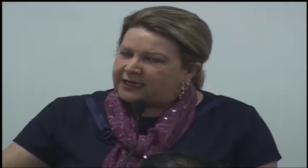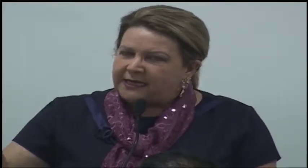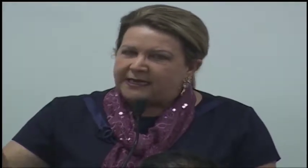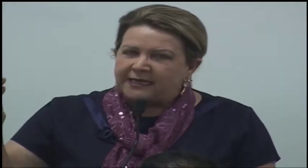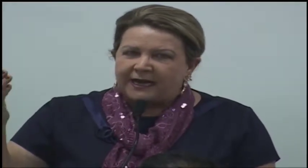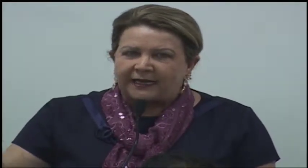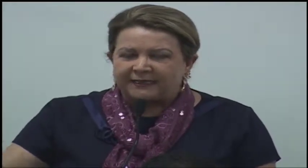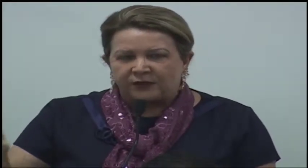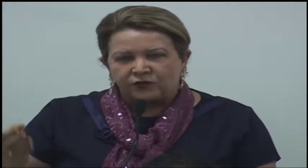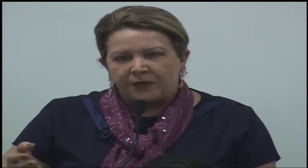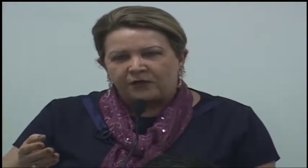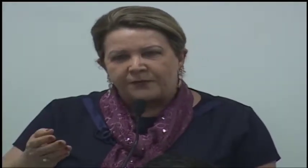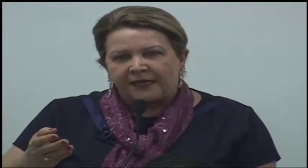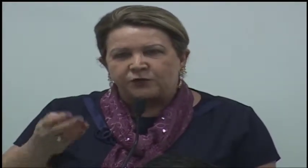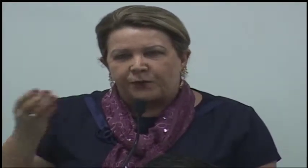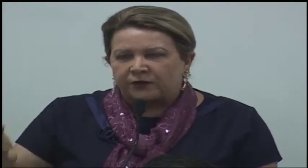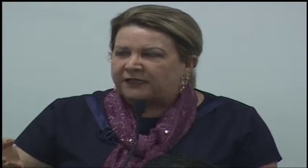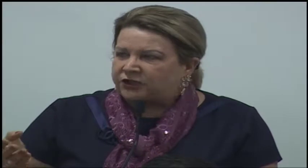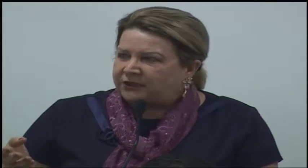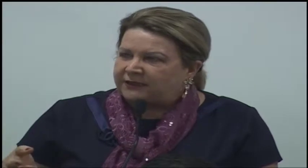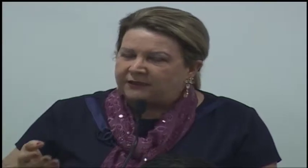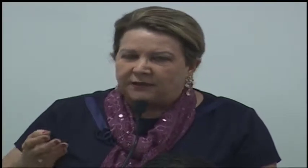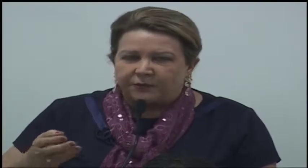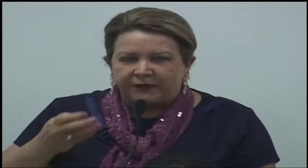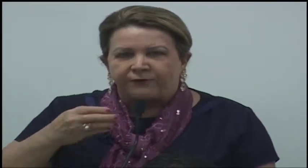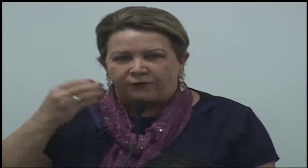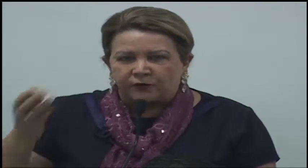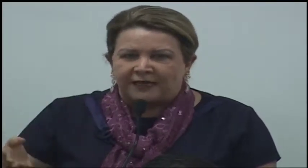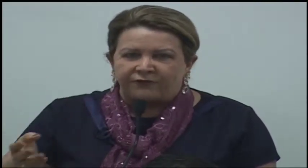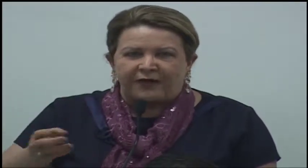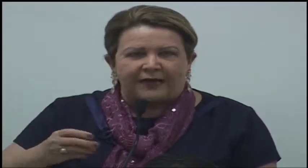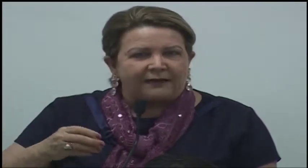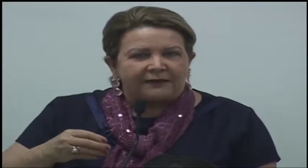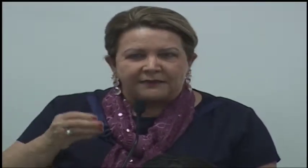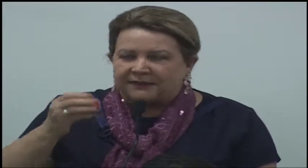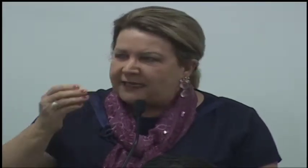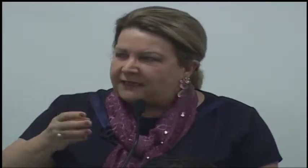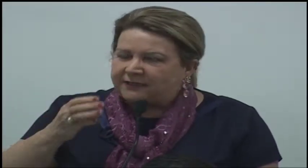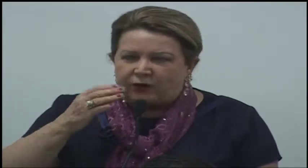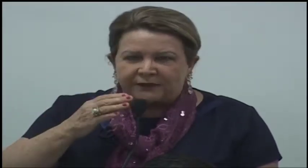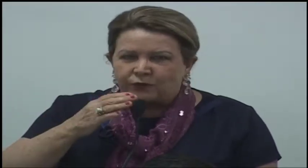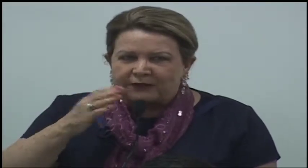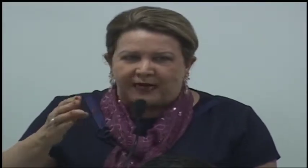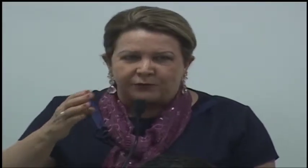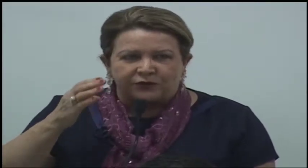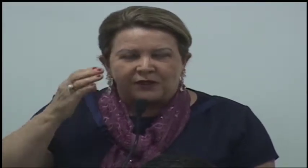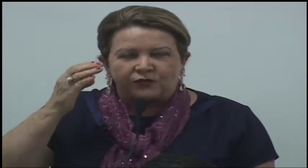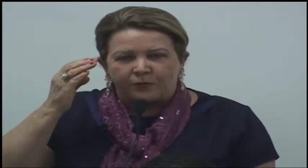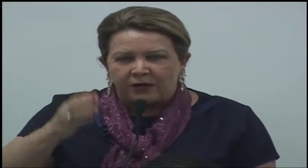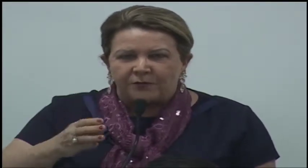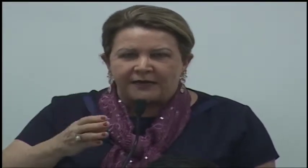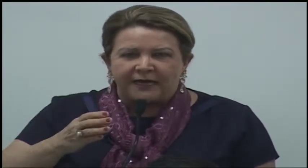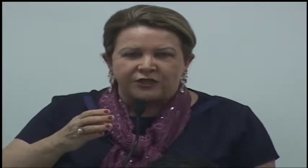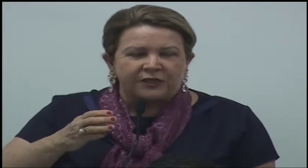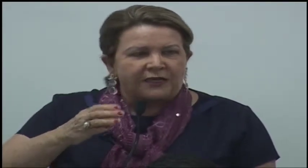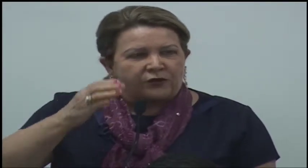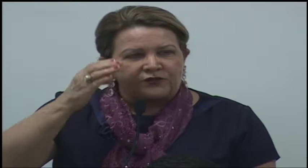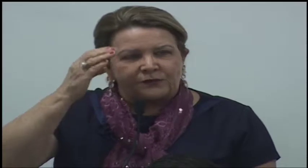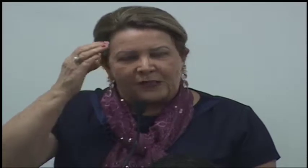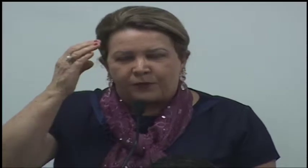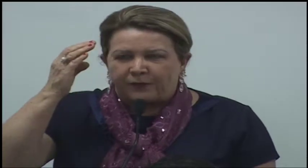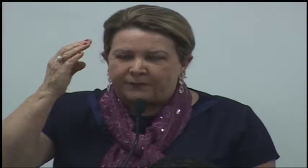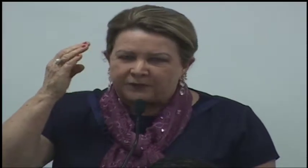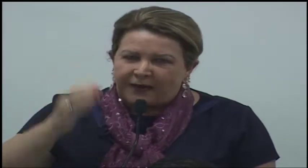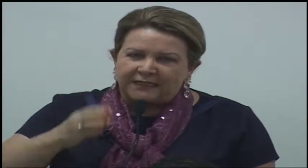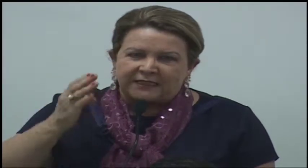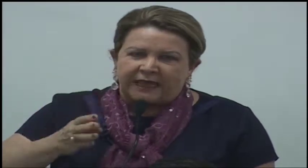gente tenha aí a questão do meio ambiente protegida, porque vou voltar a falar, se nós não cuidarmos do meio ambiente, nós vamos